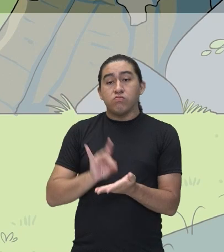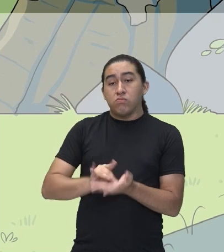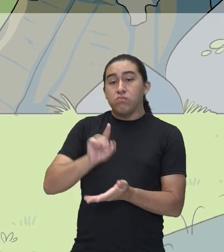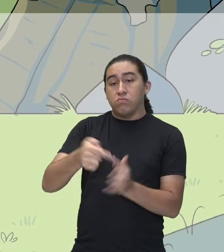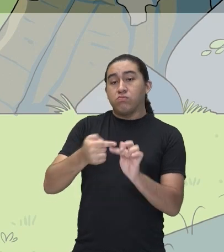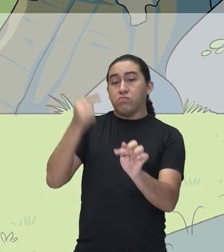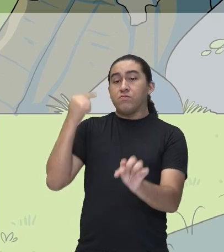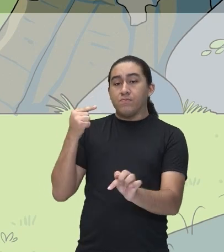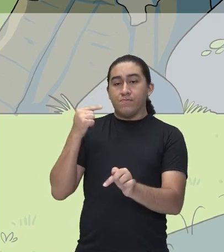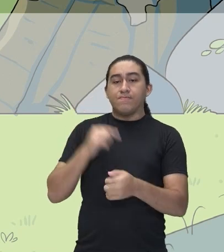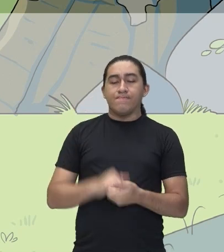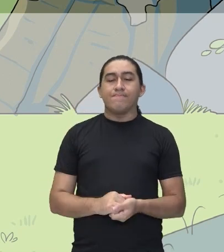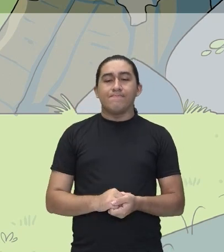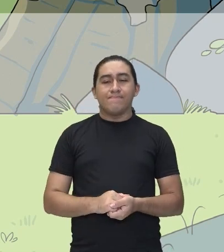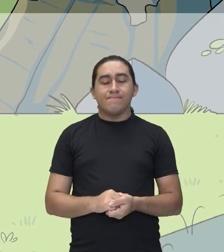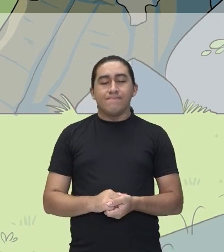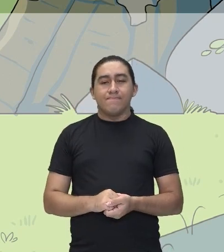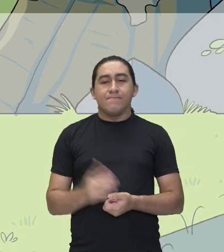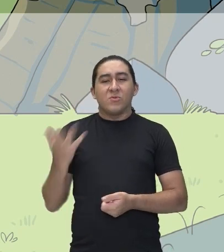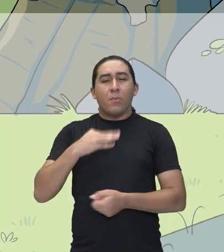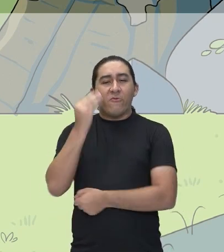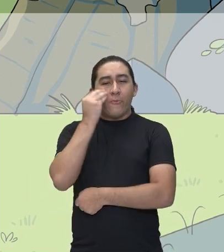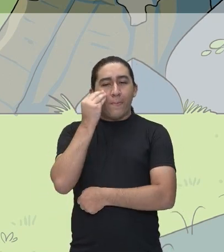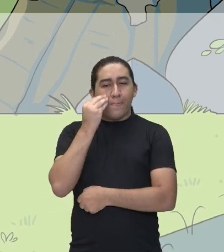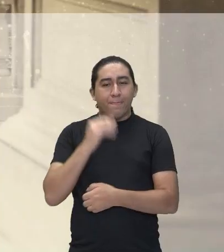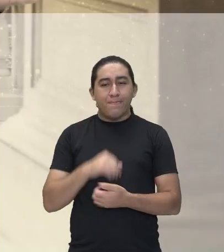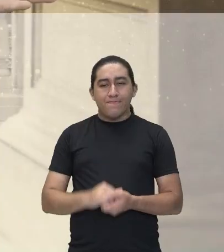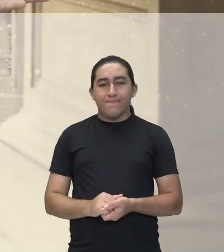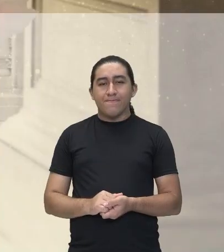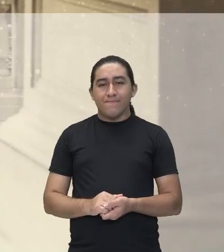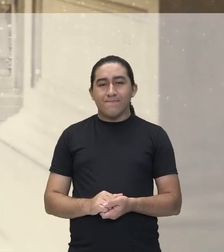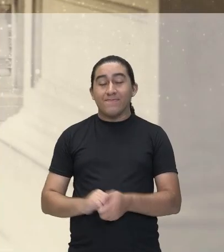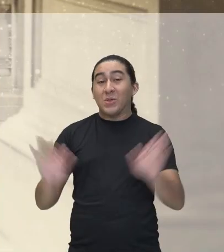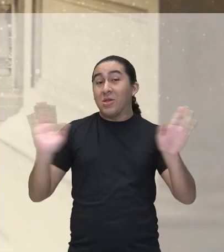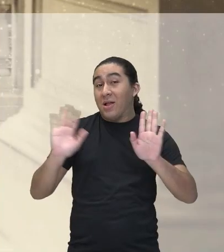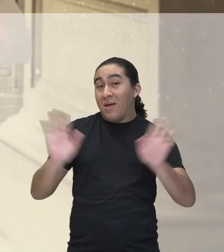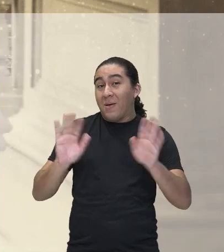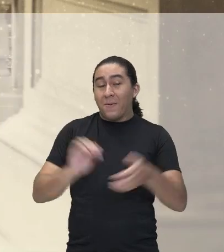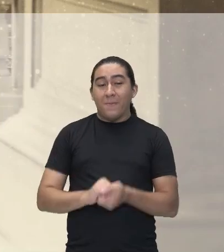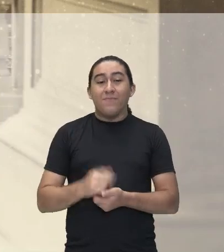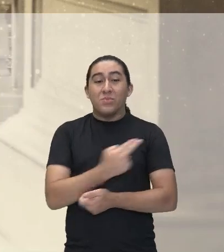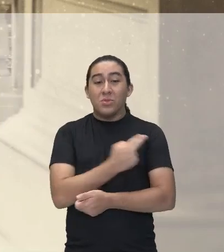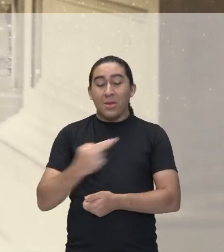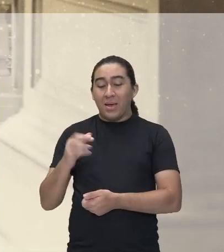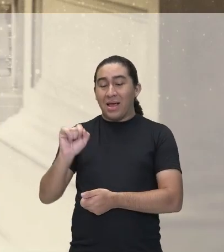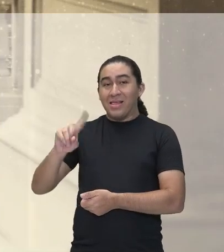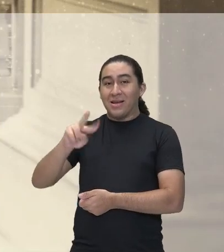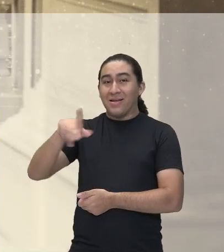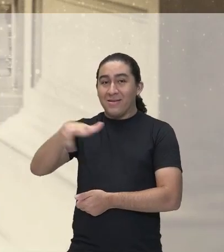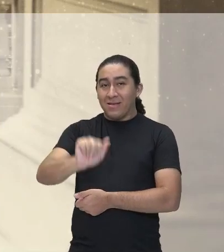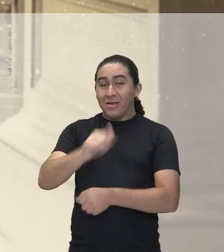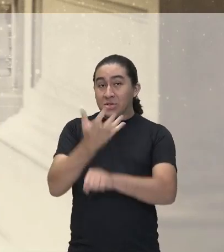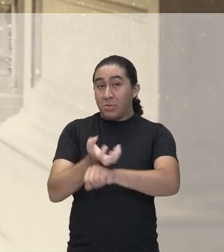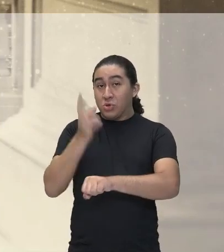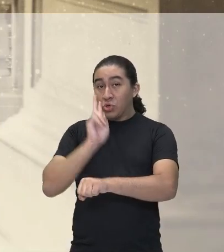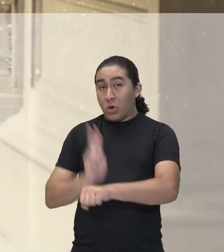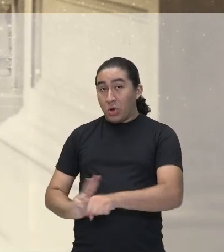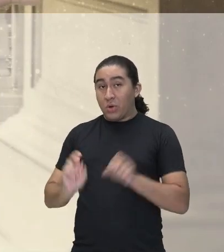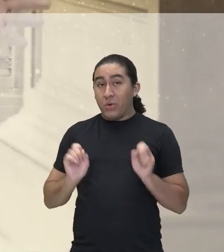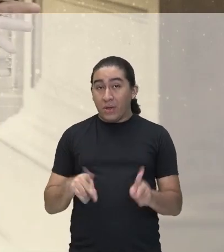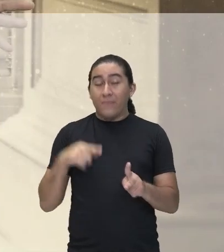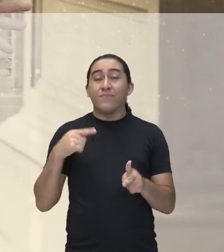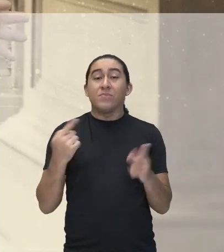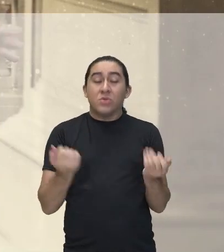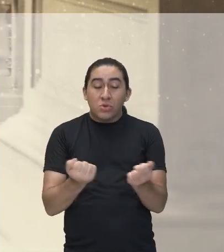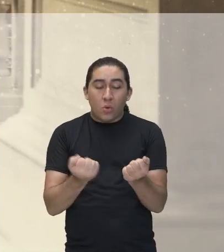acontecendo naquele momento, tá? Então, vamos assistir ao vídeo. Olá, queridos. Eu sou a professora Adriana Cabral, do componente de História, e estou aqui